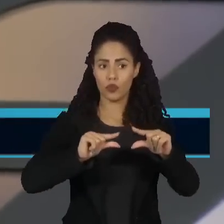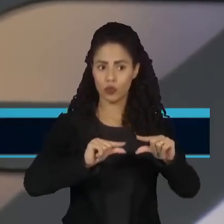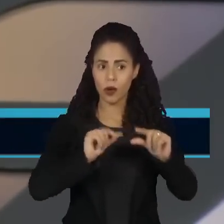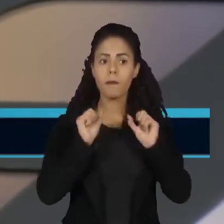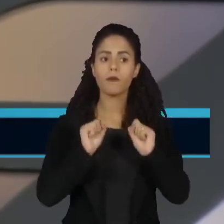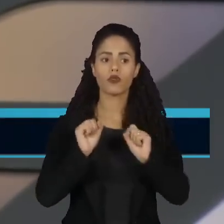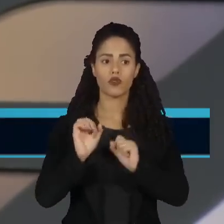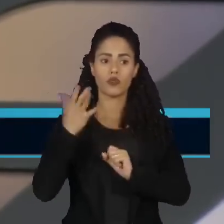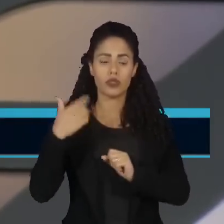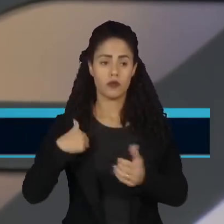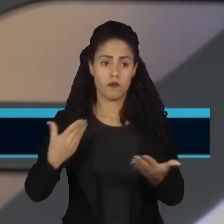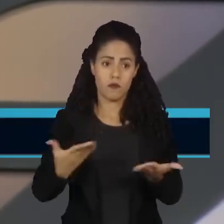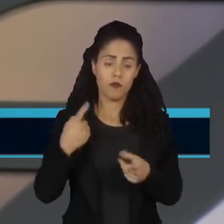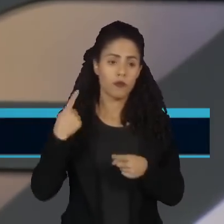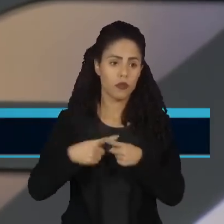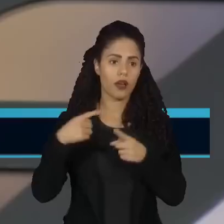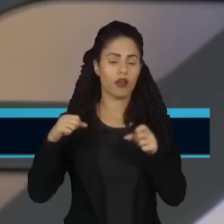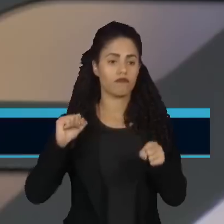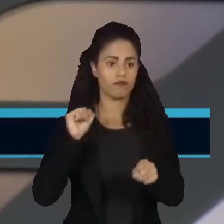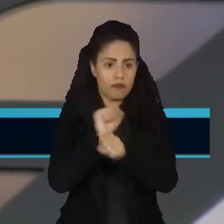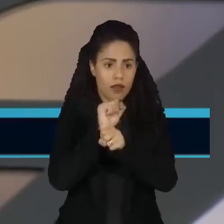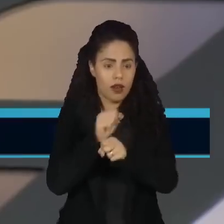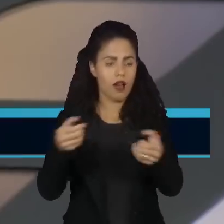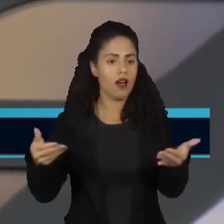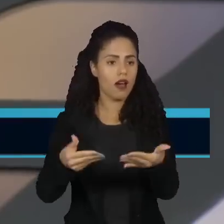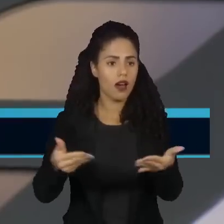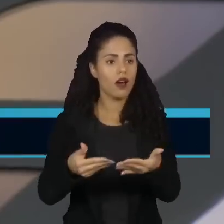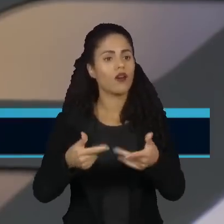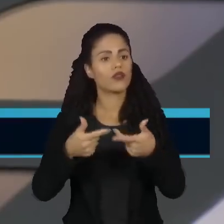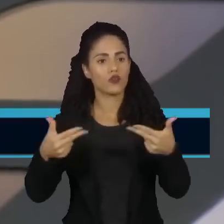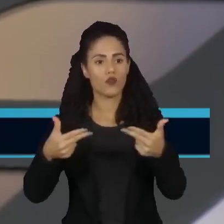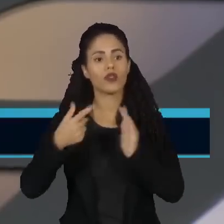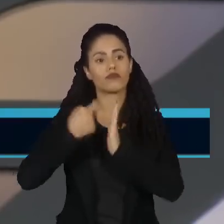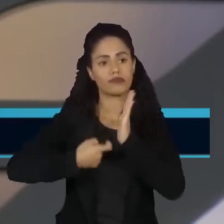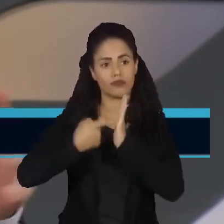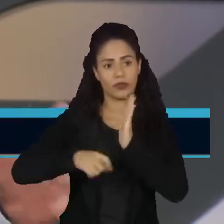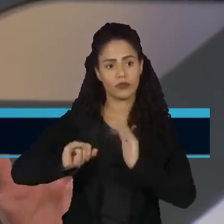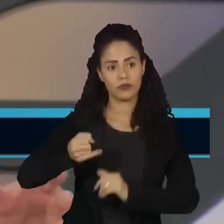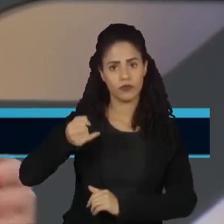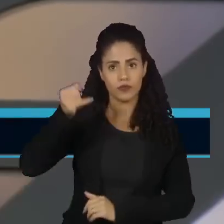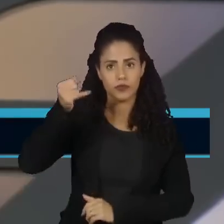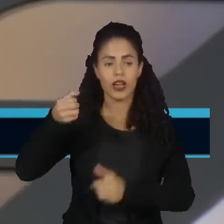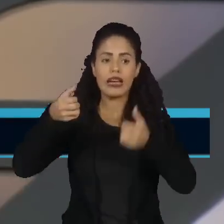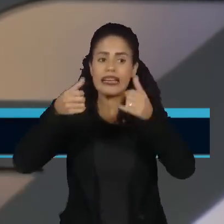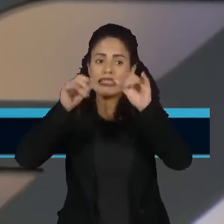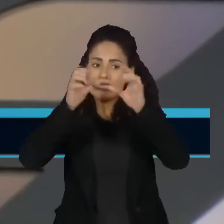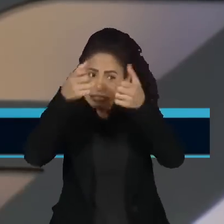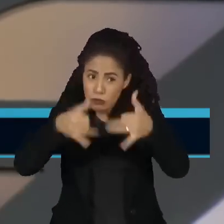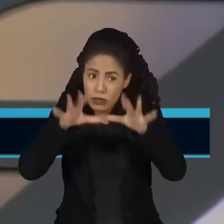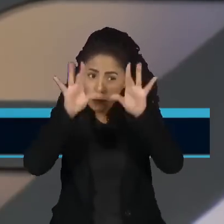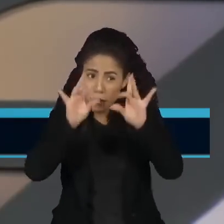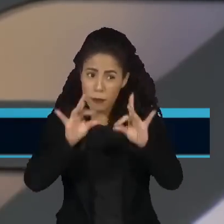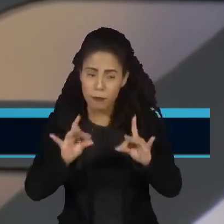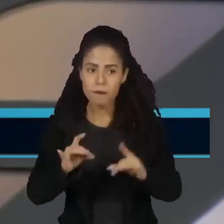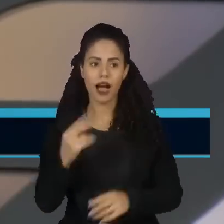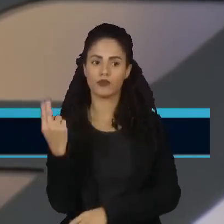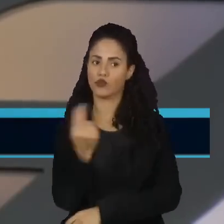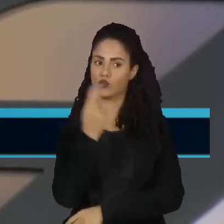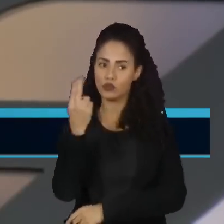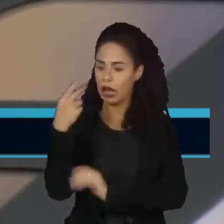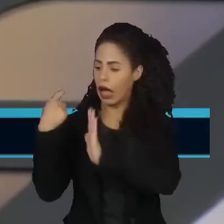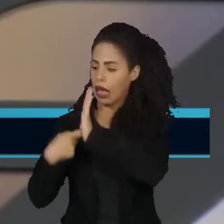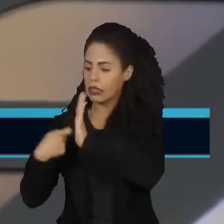uma decisão de interromper o ciclo de queda da taxa básica. Não vai dar tempo para explicar a diferença entre o que é a taxa